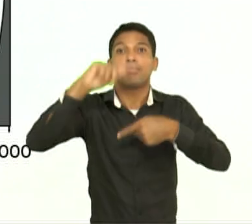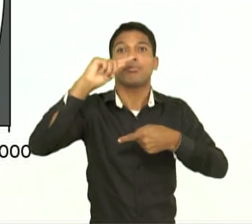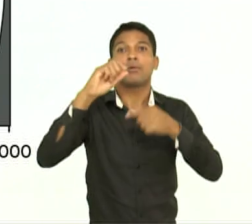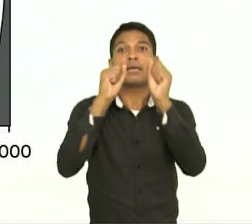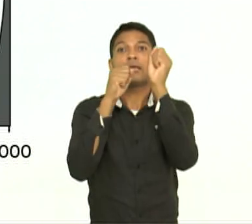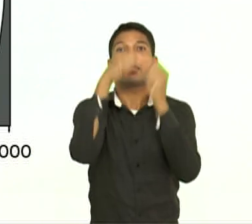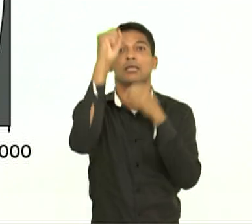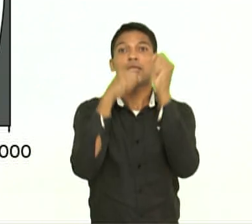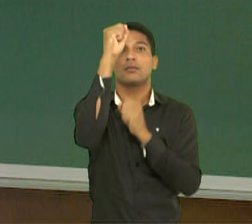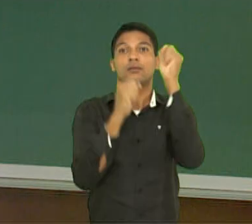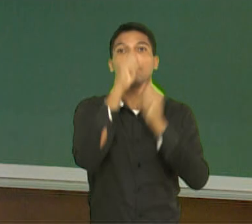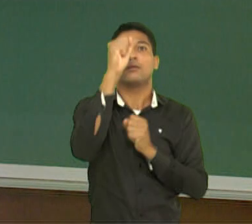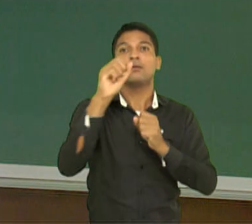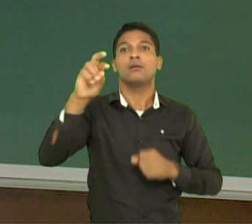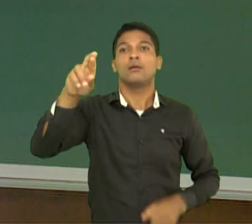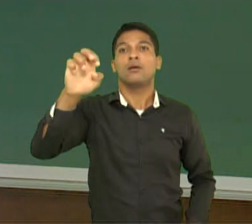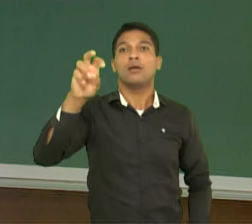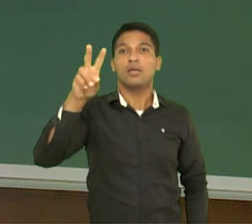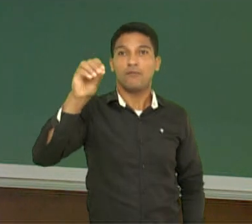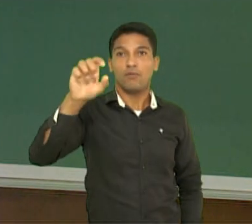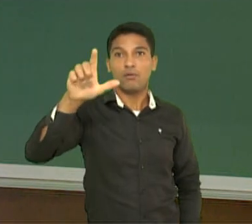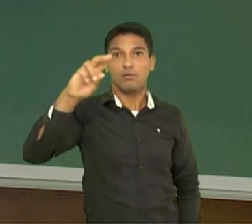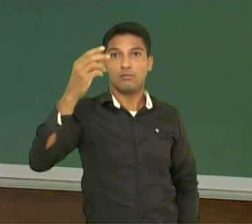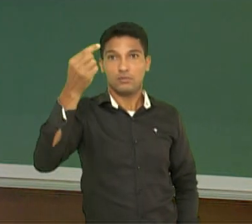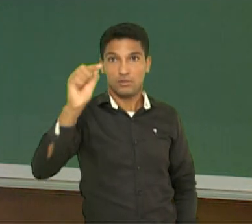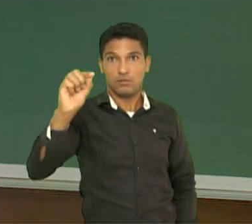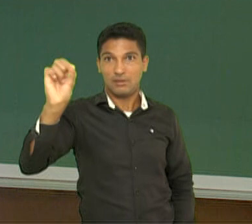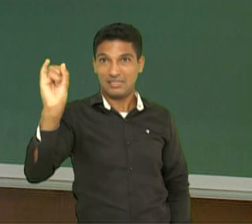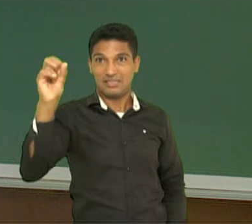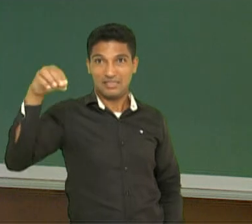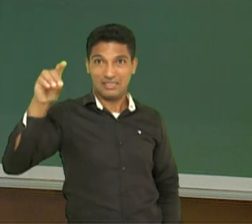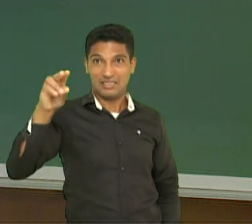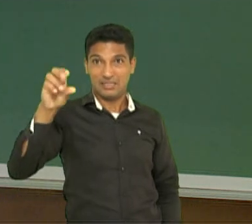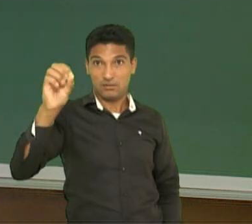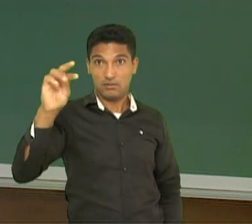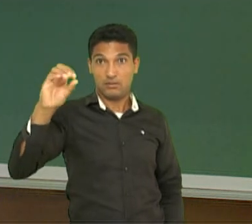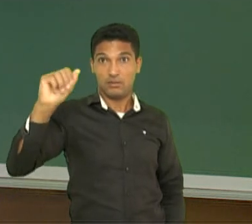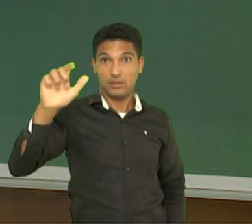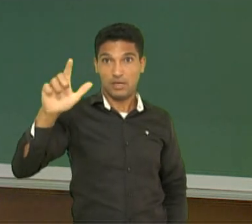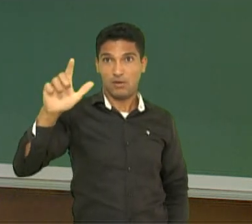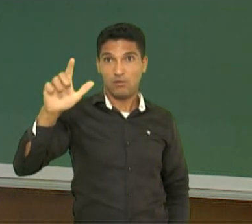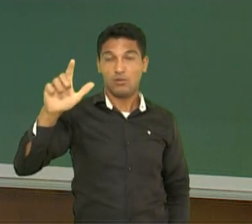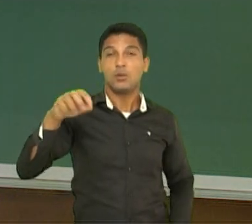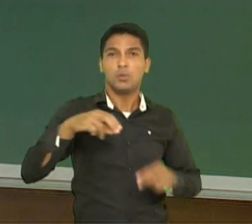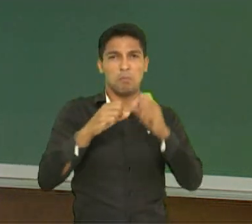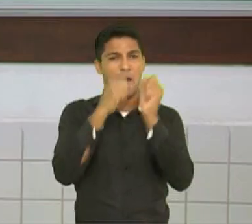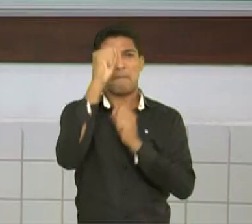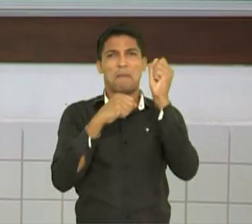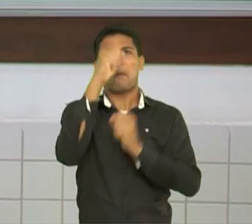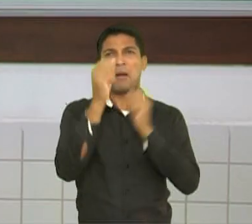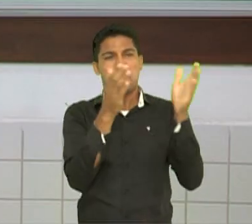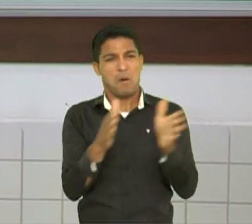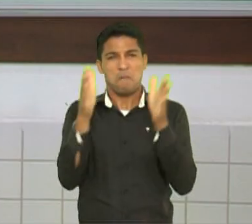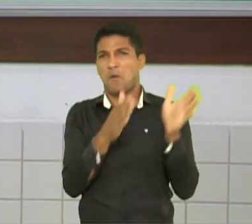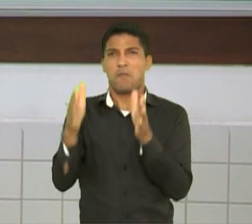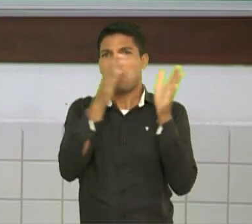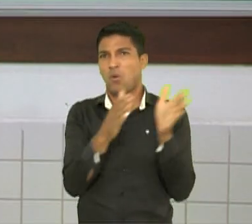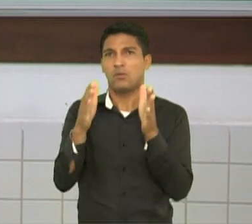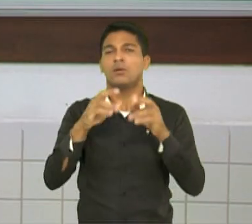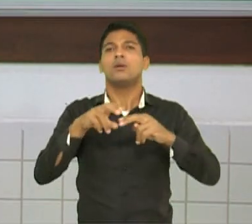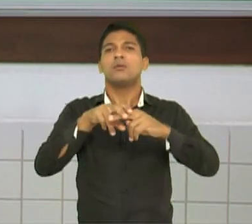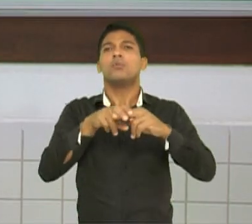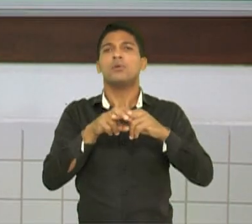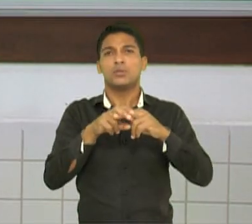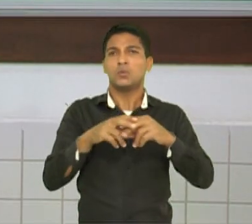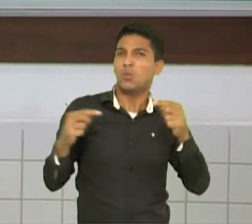Então, a população tem um salto exponencial. A população do mundo aumentou muito nos últimos séculos,